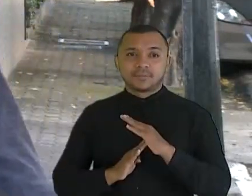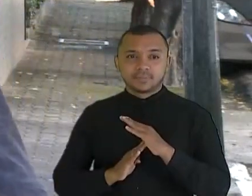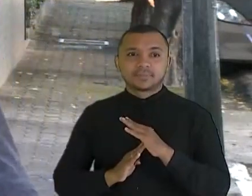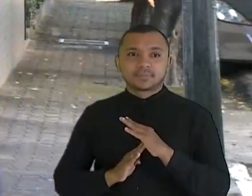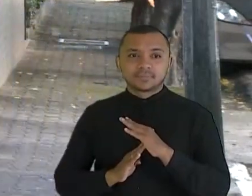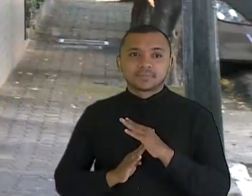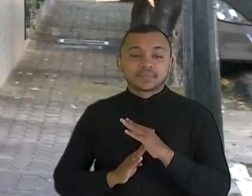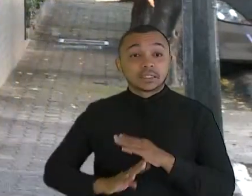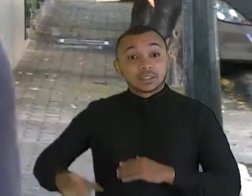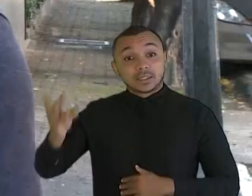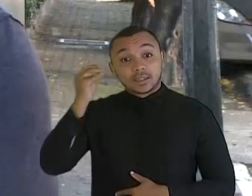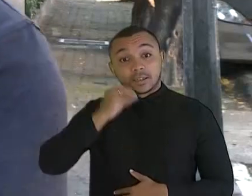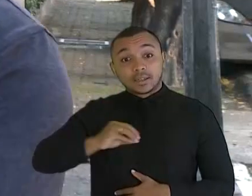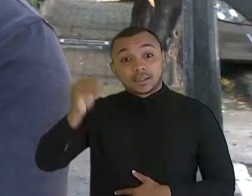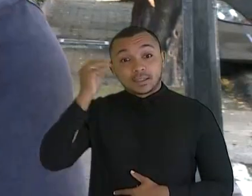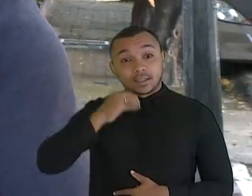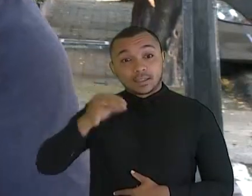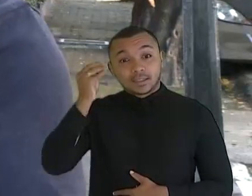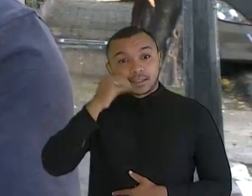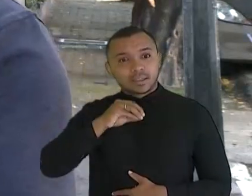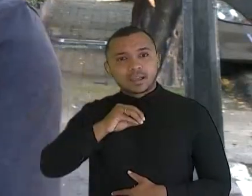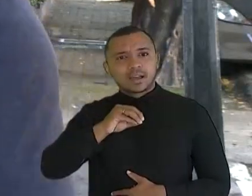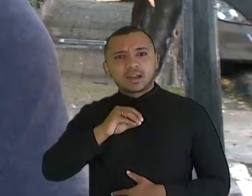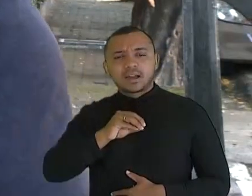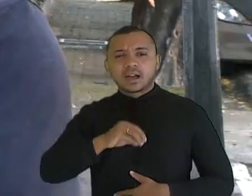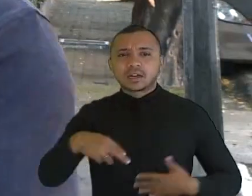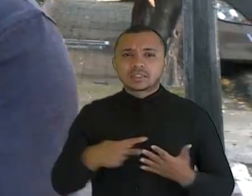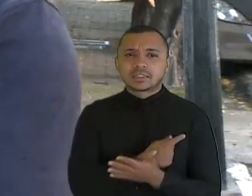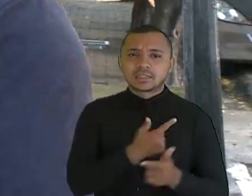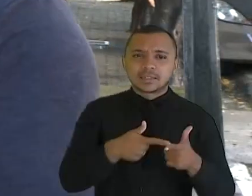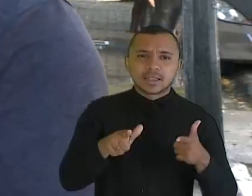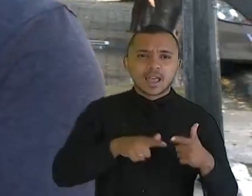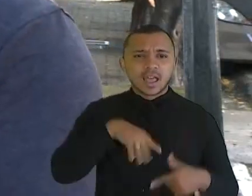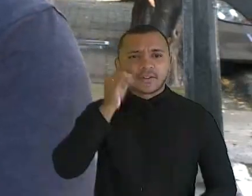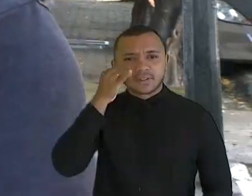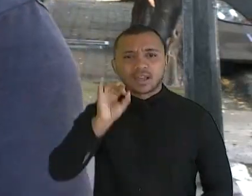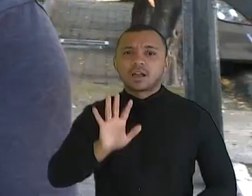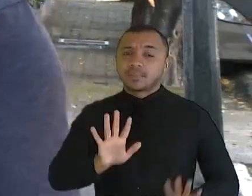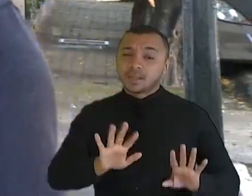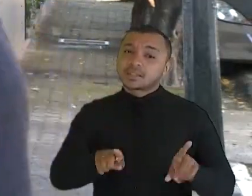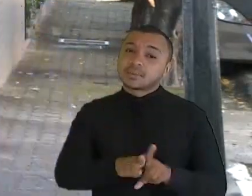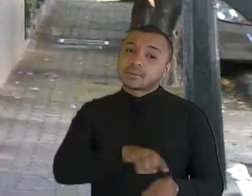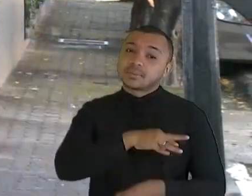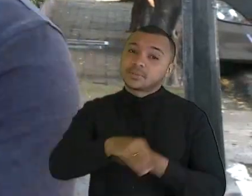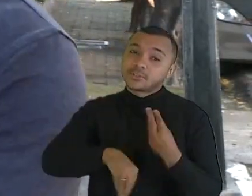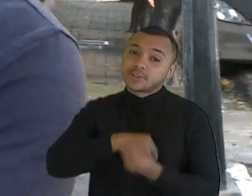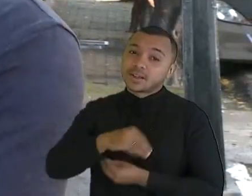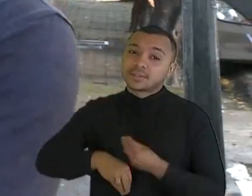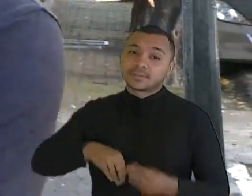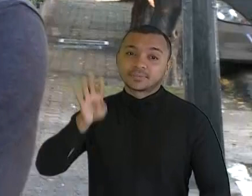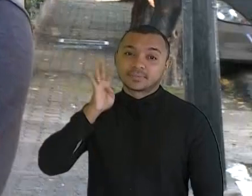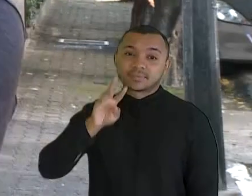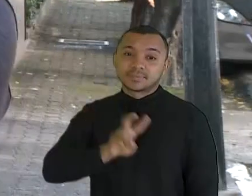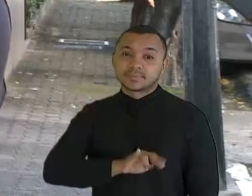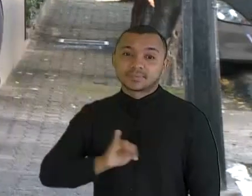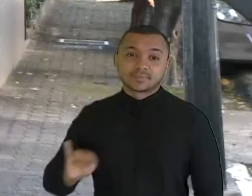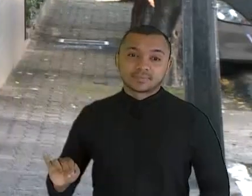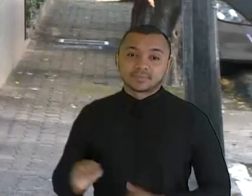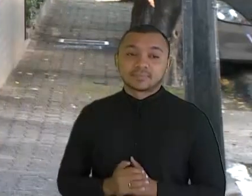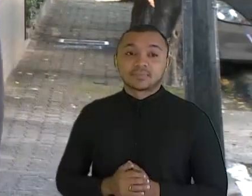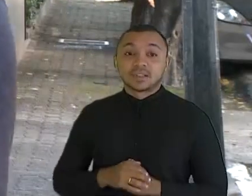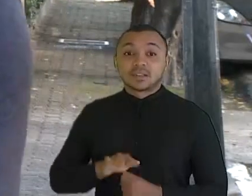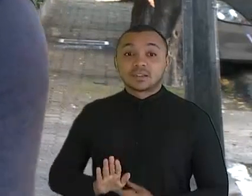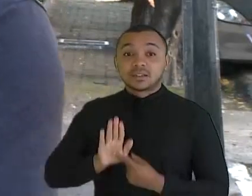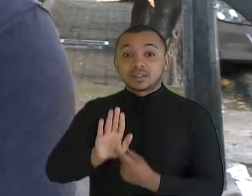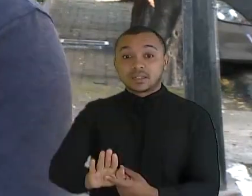de tentar se livrar daquela situação, né? Um pouco tensa, mas um pouco também tragicômica. O espetáculo vai estar em cartaz